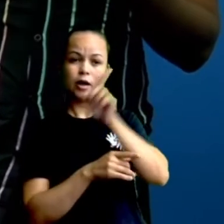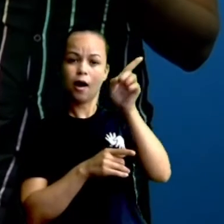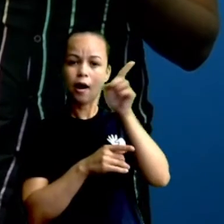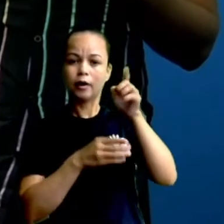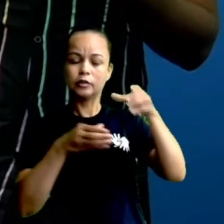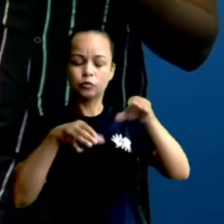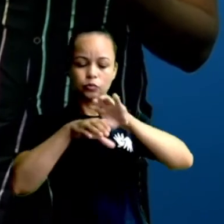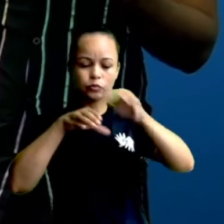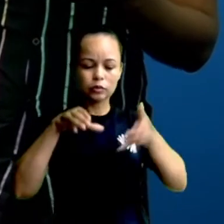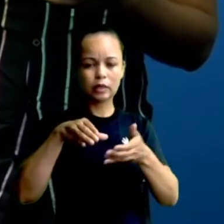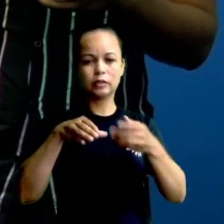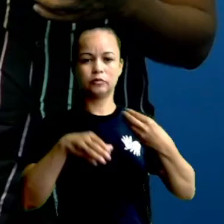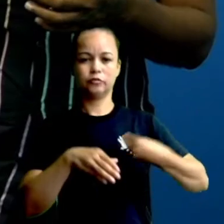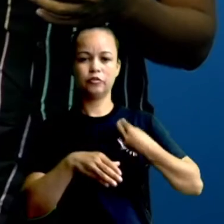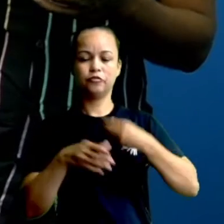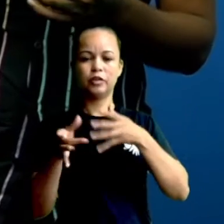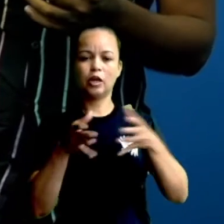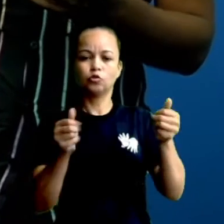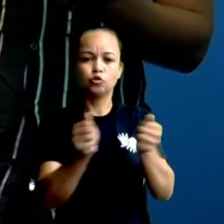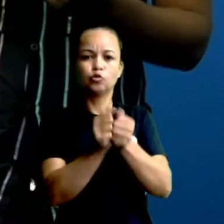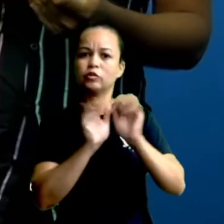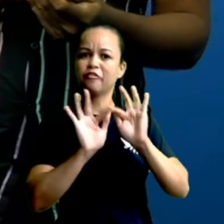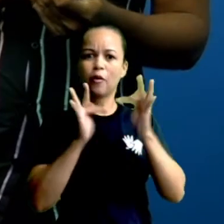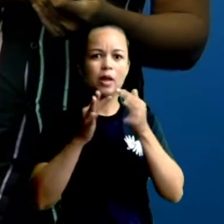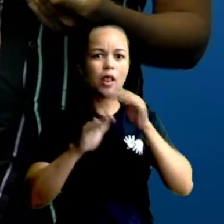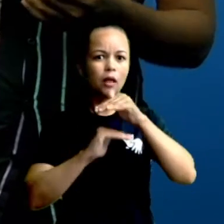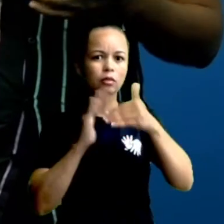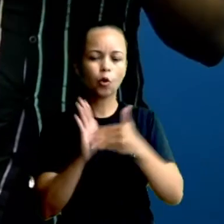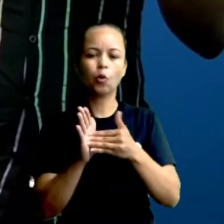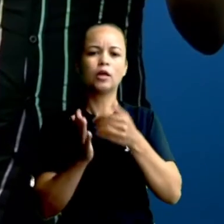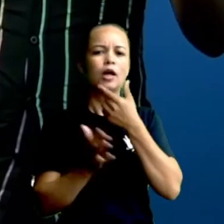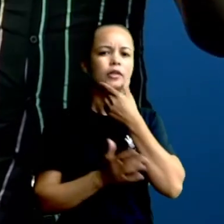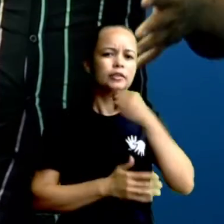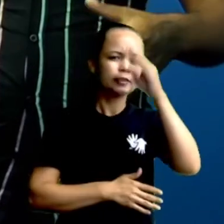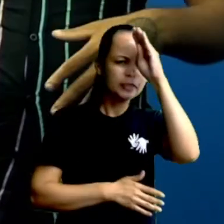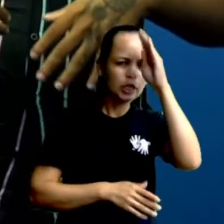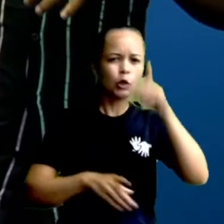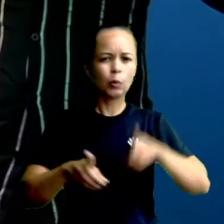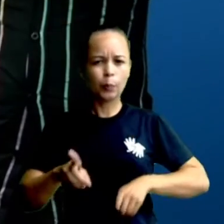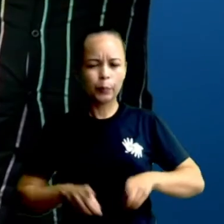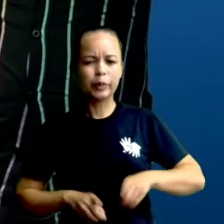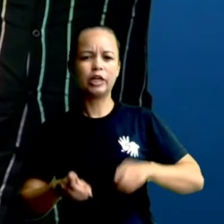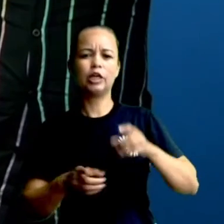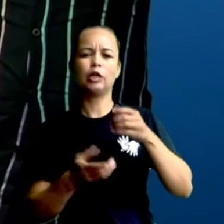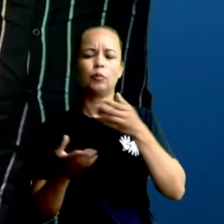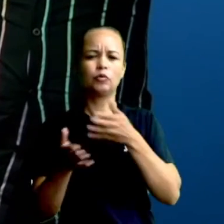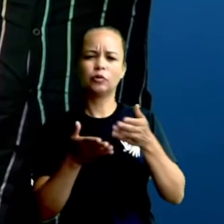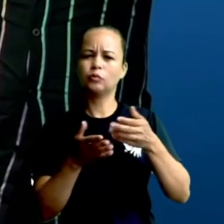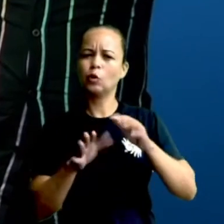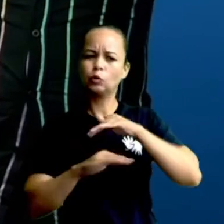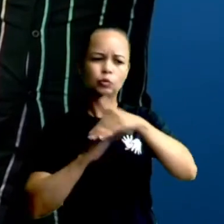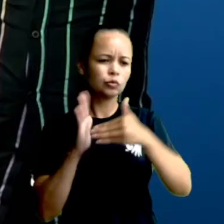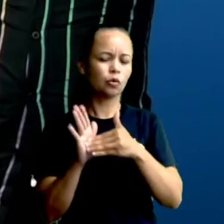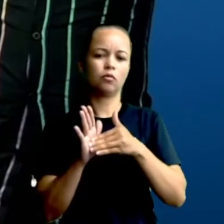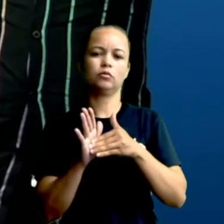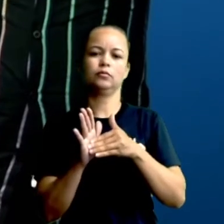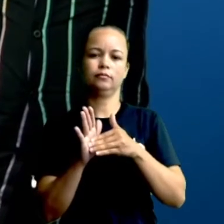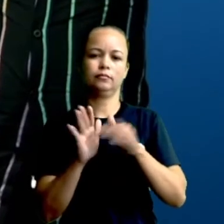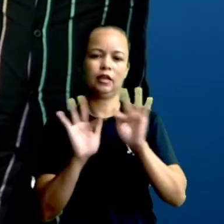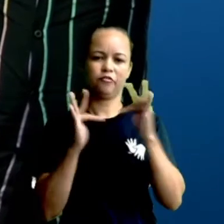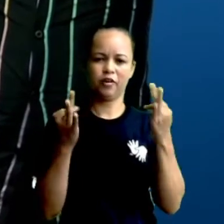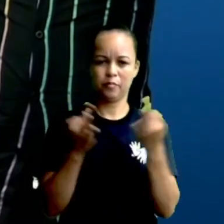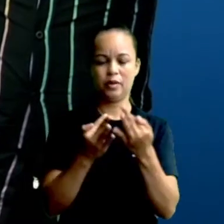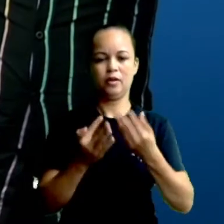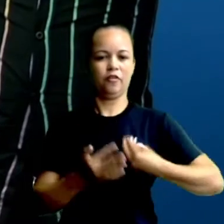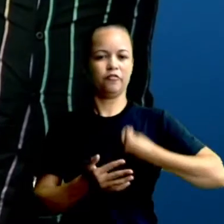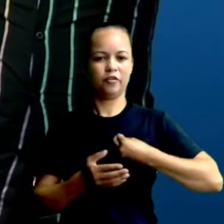com o pai, com o avô, com a avó, com o primo, o tio, a tia, né, primo de segundo grau, enfim, toda a família